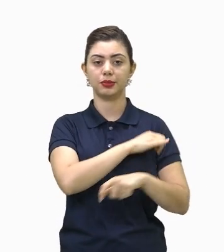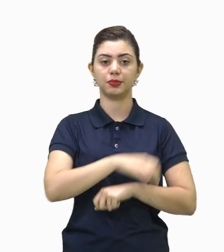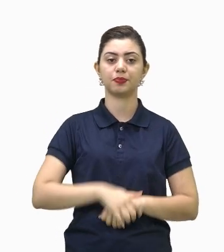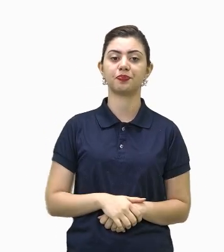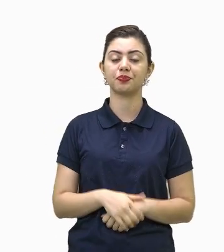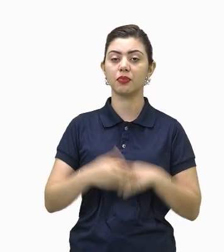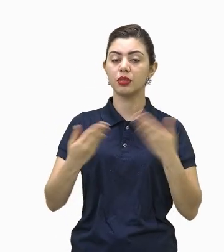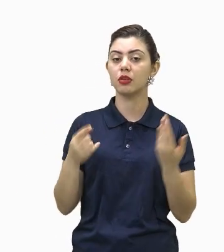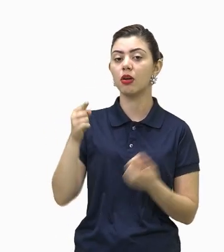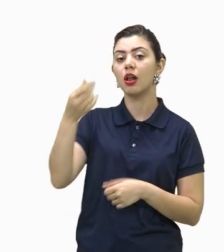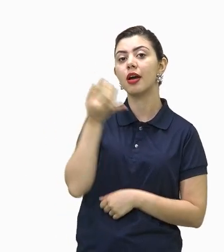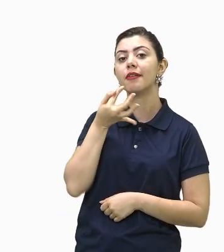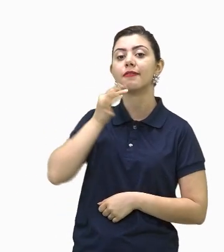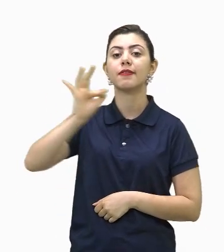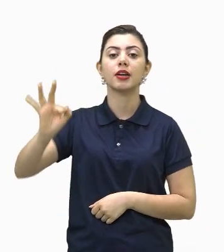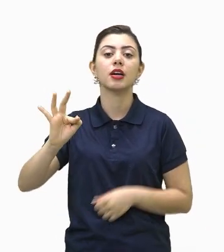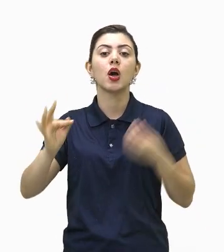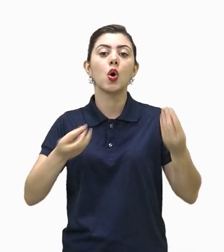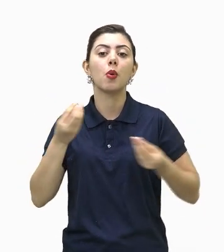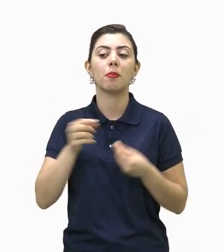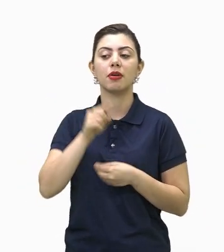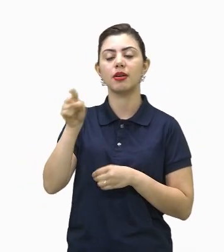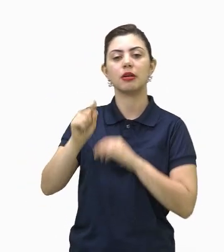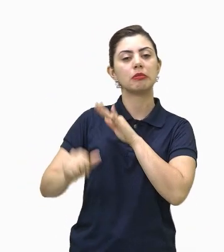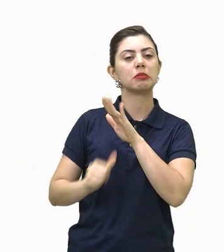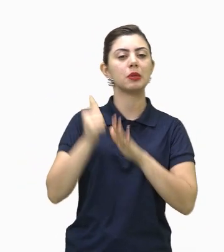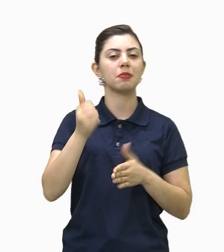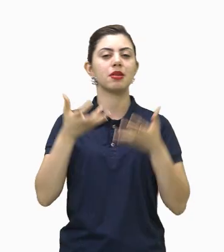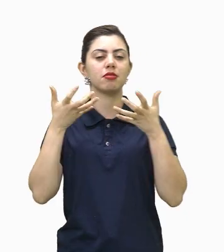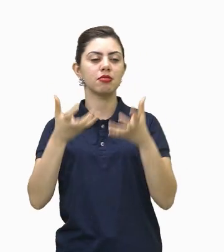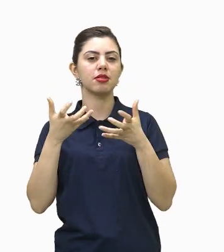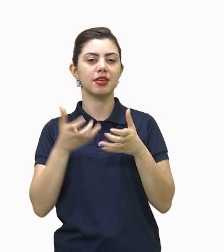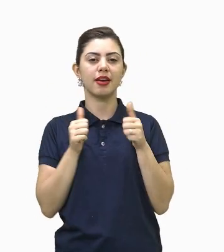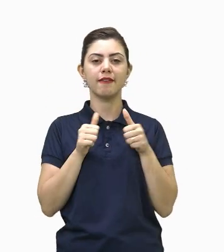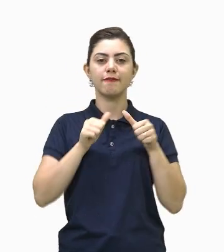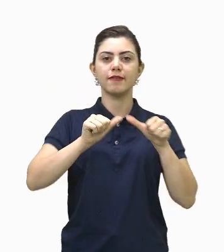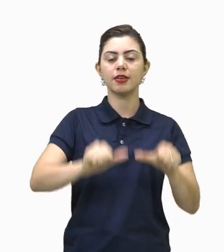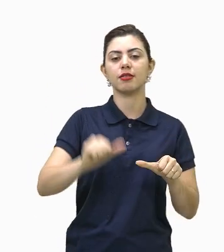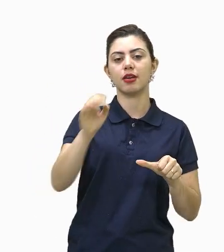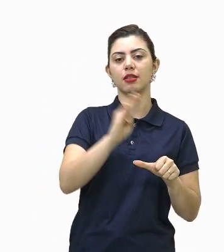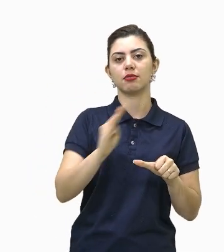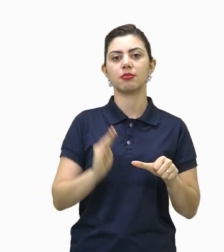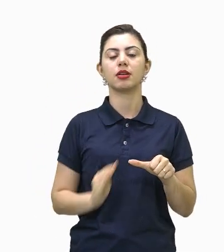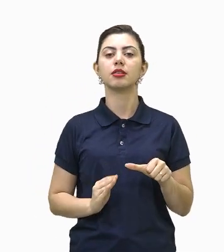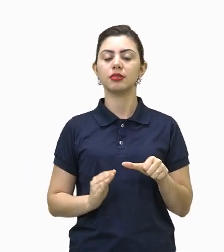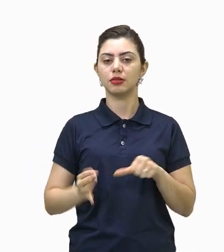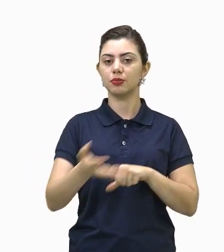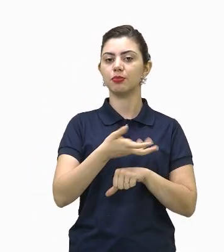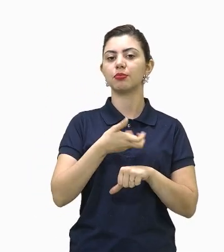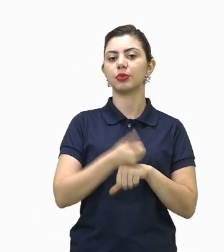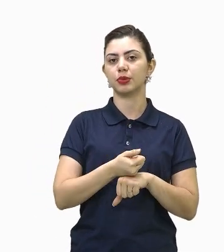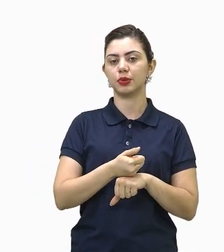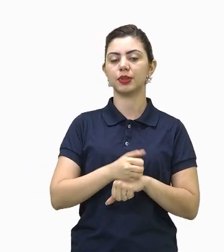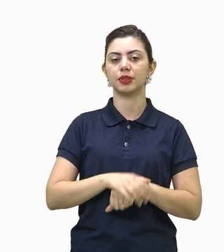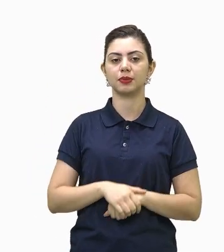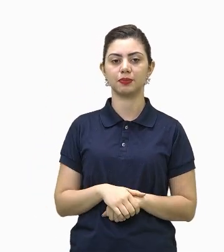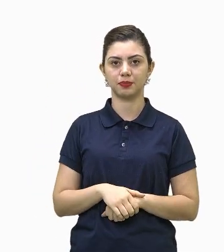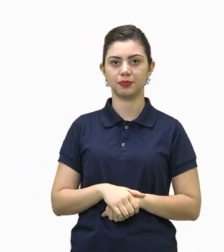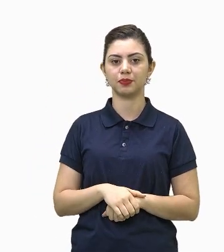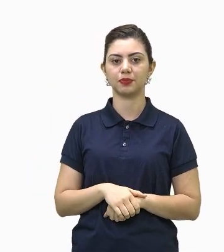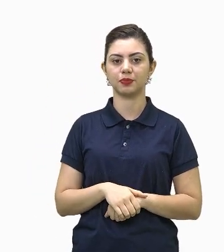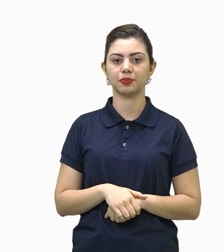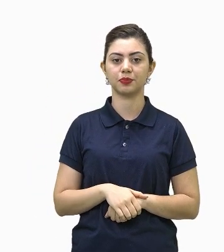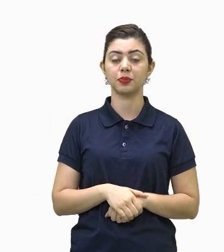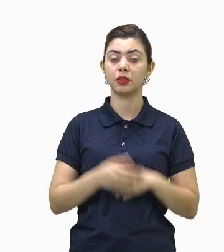os franceses, eles foram os primeiros a buscar um espaço permanente no Brasil